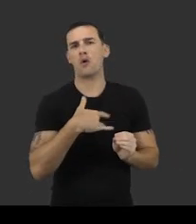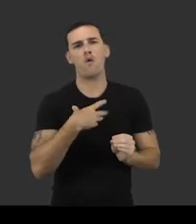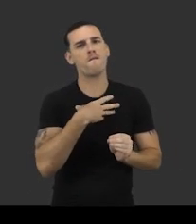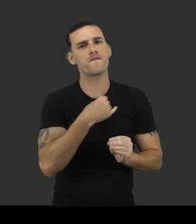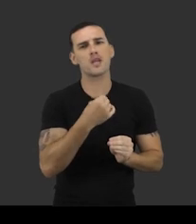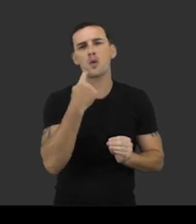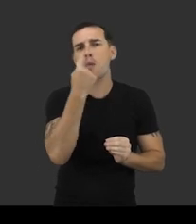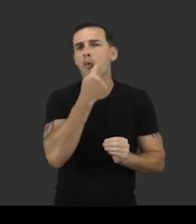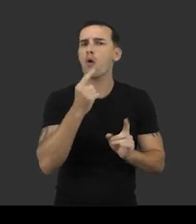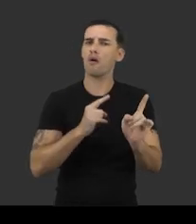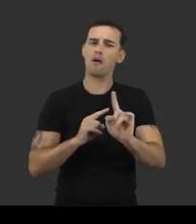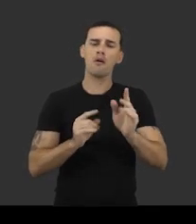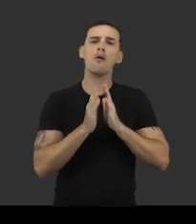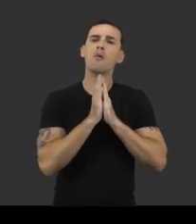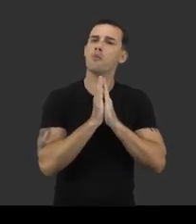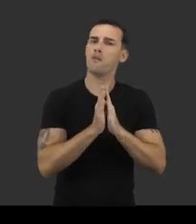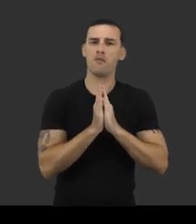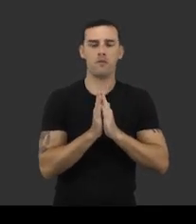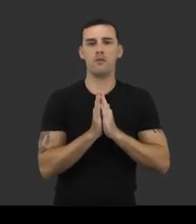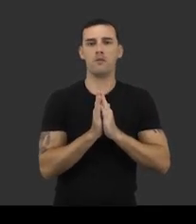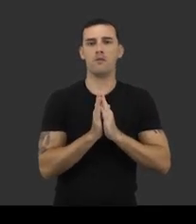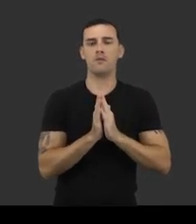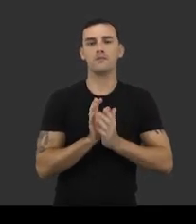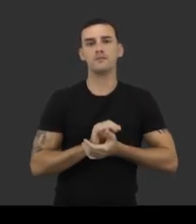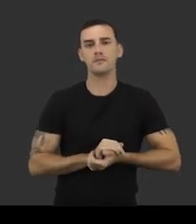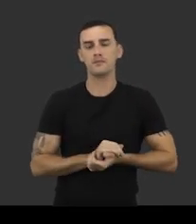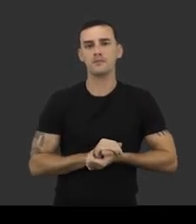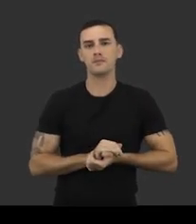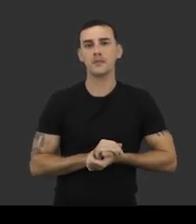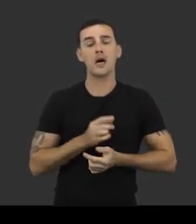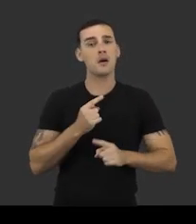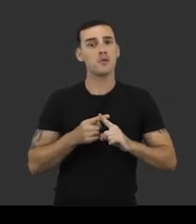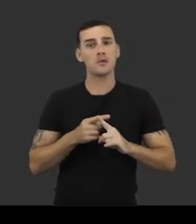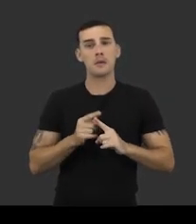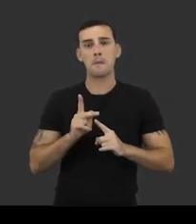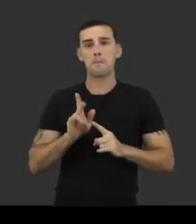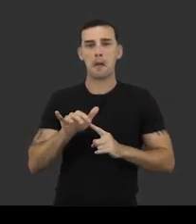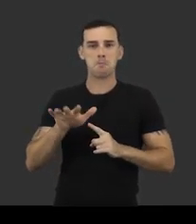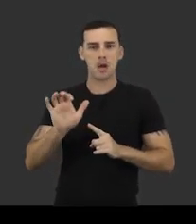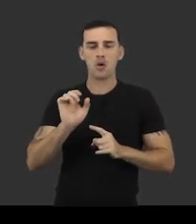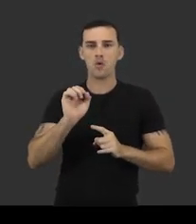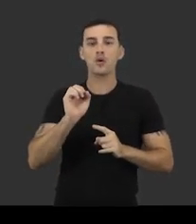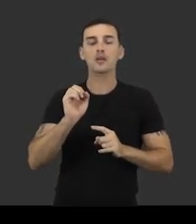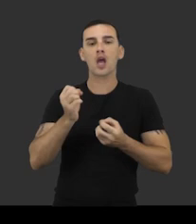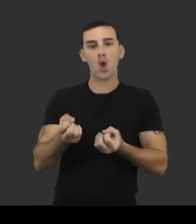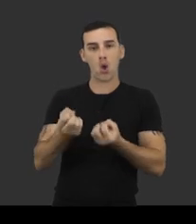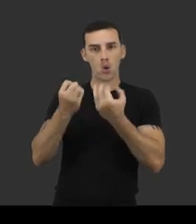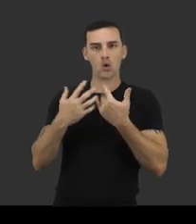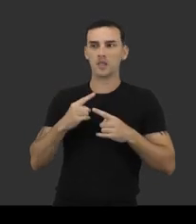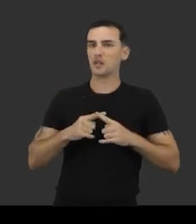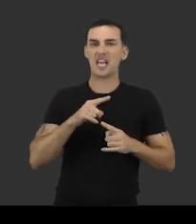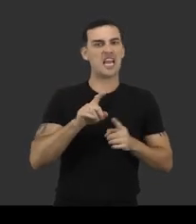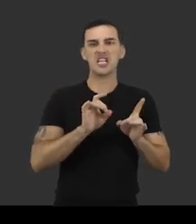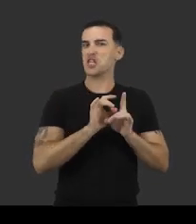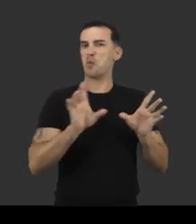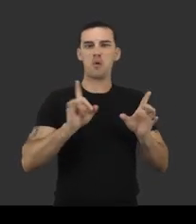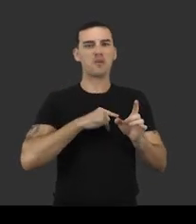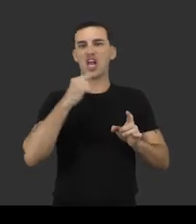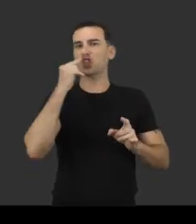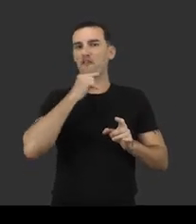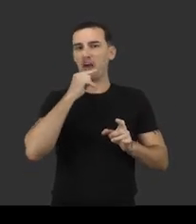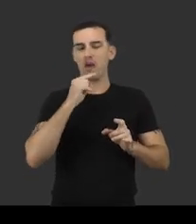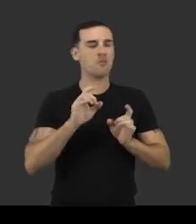bucal dessas crianças. Às vezes, os pais trazem para nós o relato de, ele não deixa escovar o